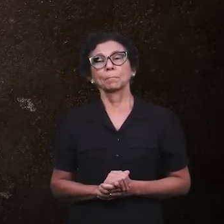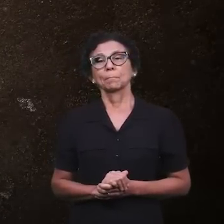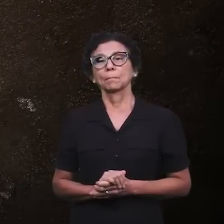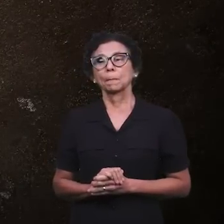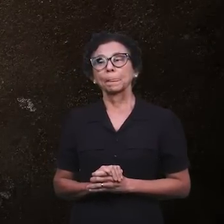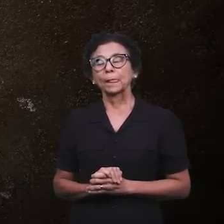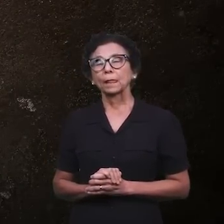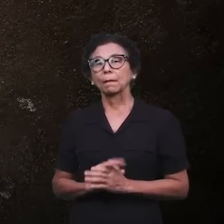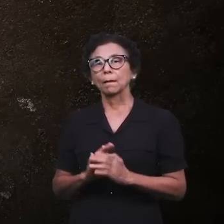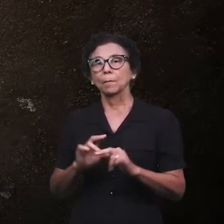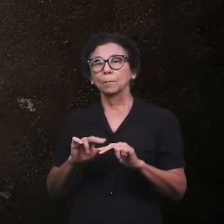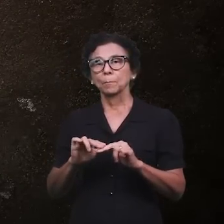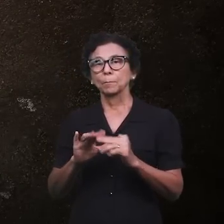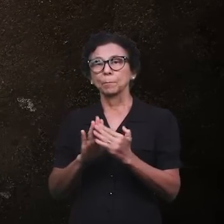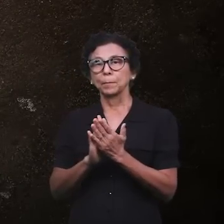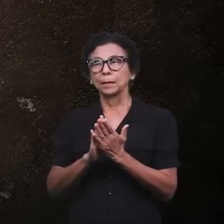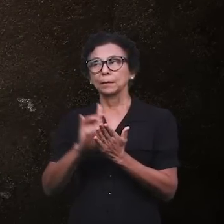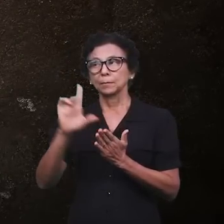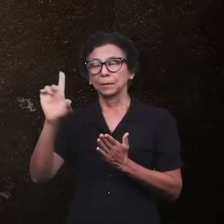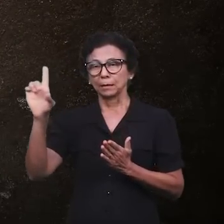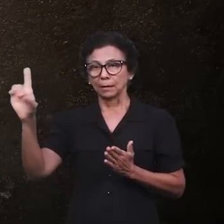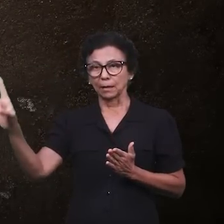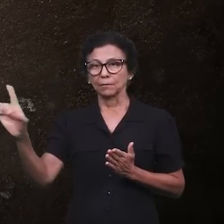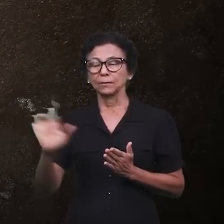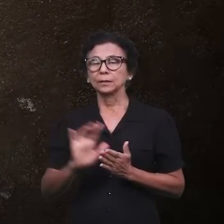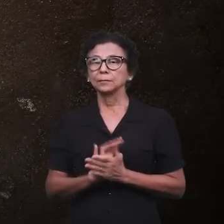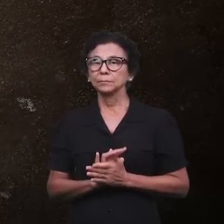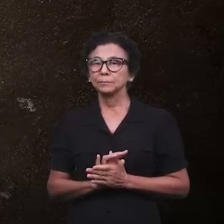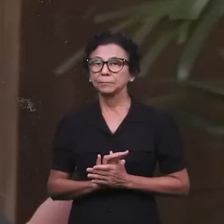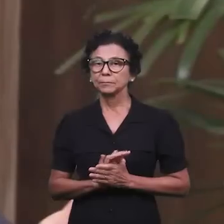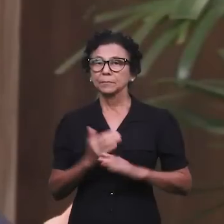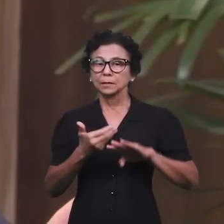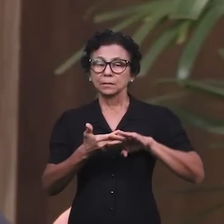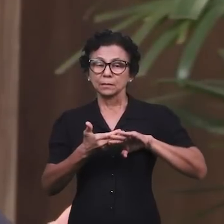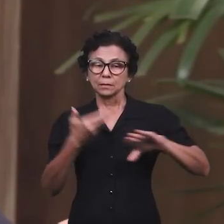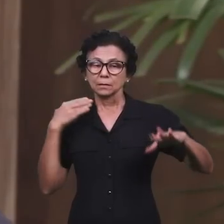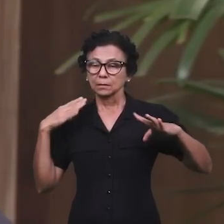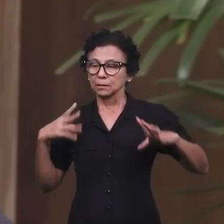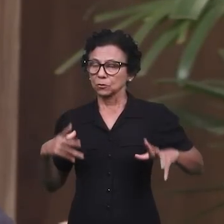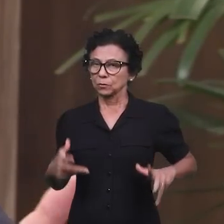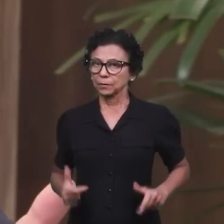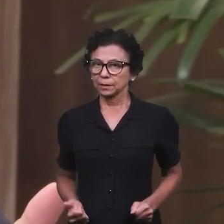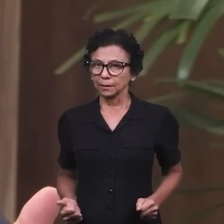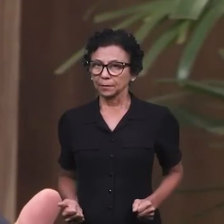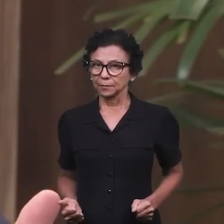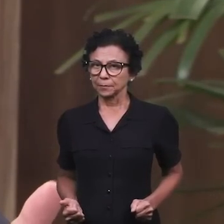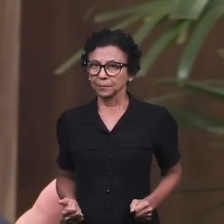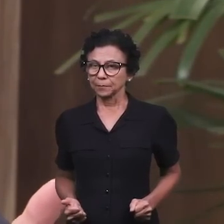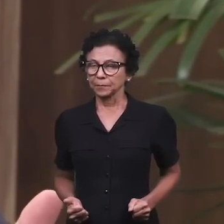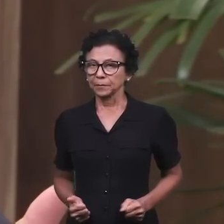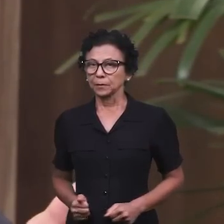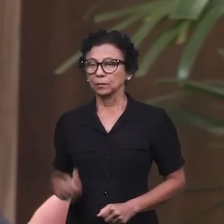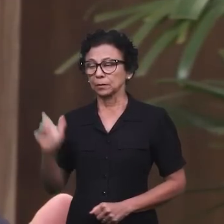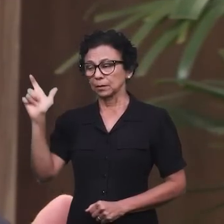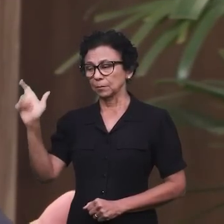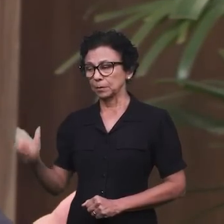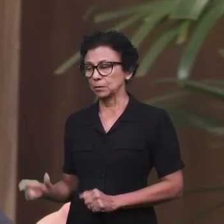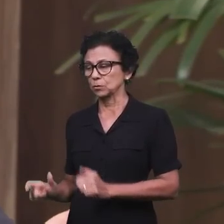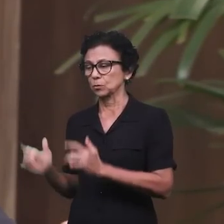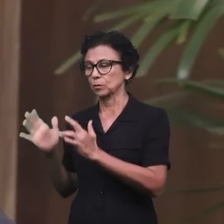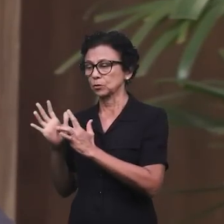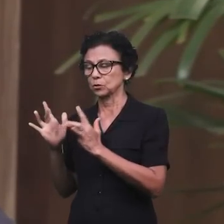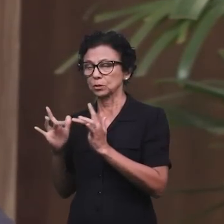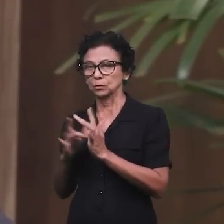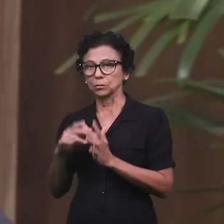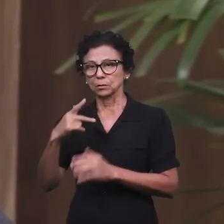A tua palavra é verdade. Então nós vemos que a palavra é Jesus. A verdade também